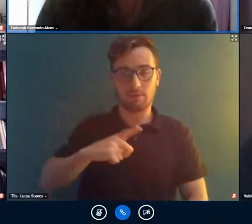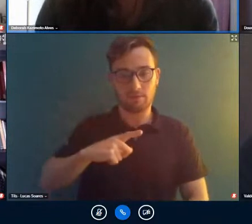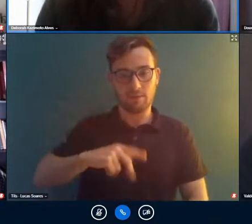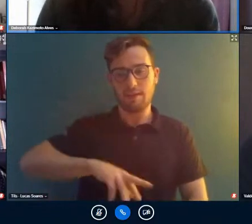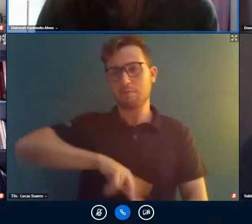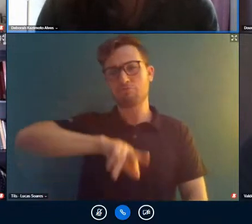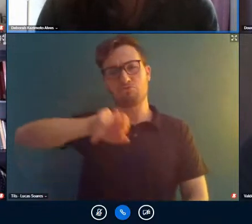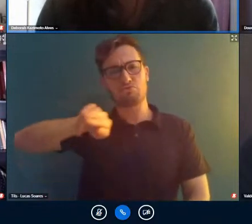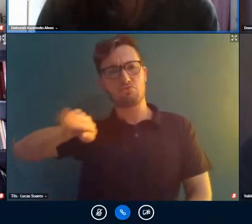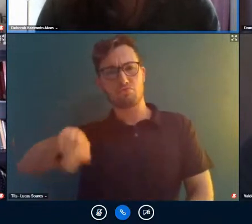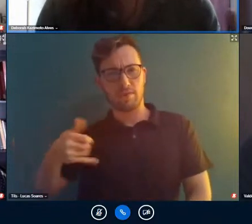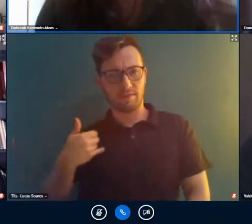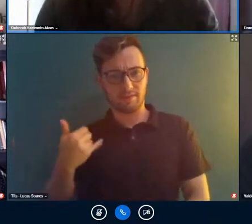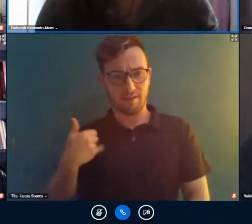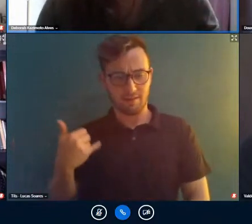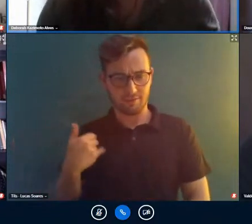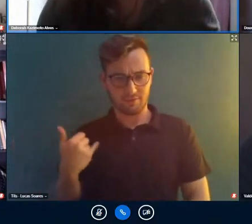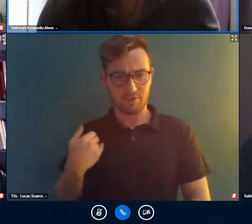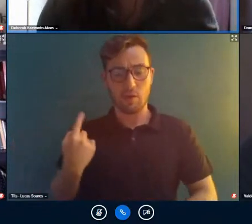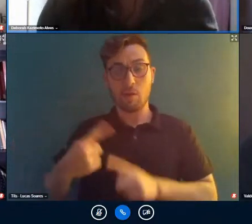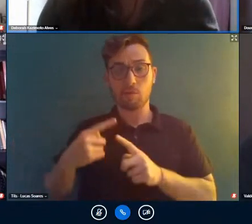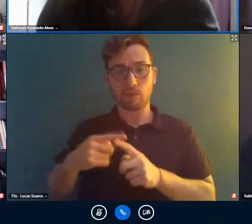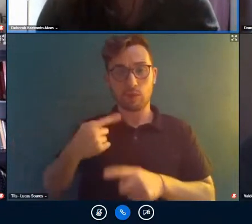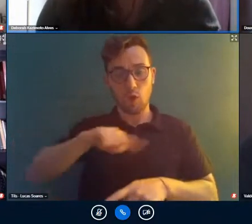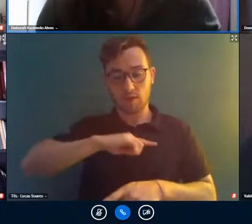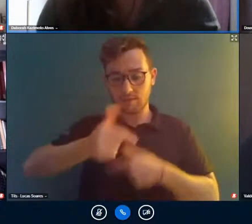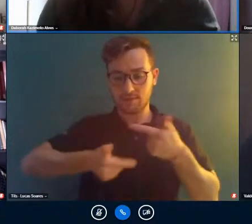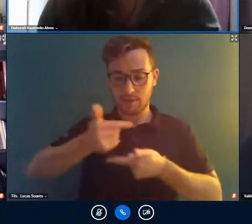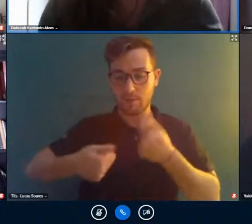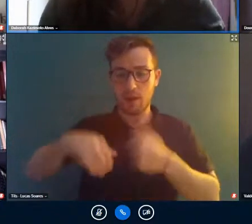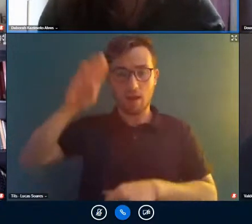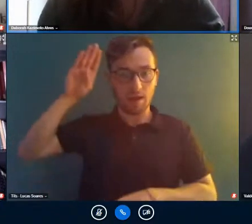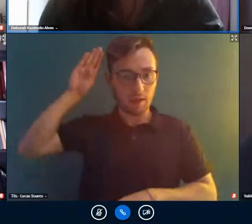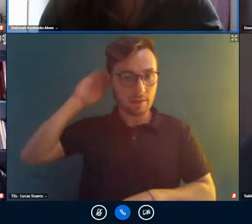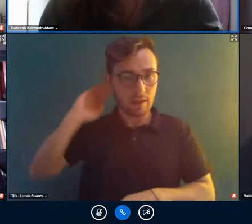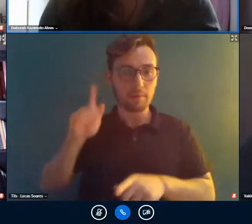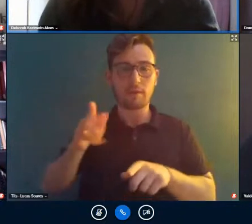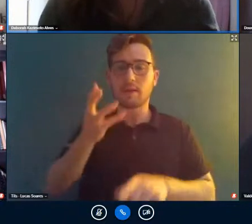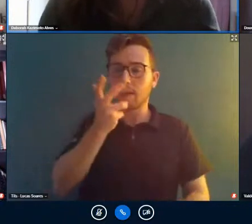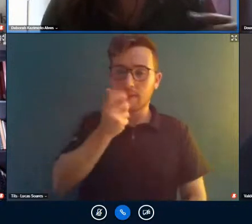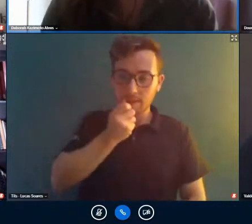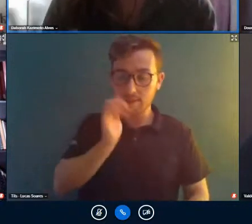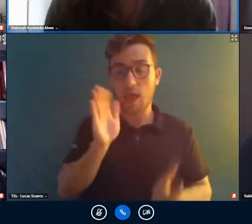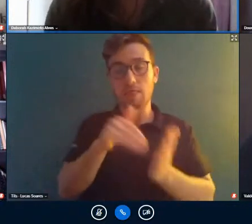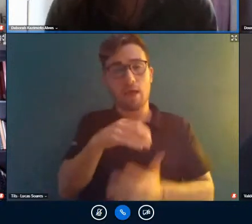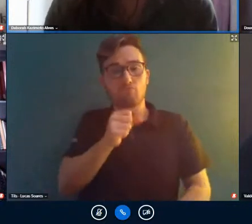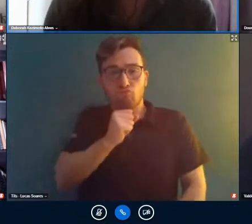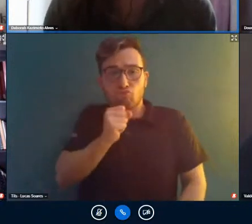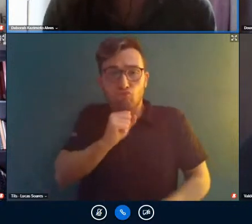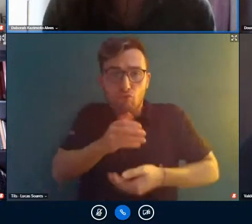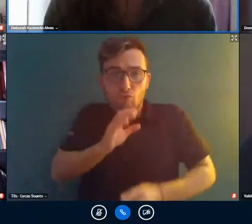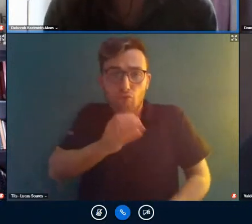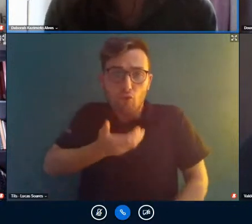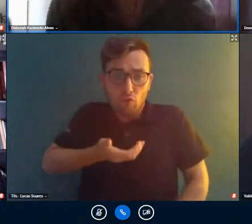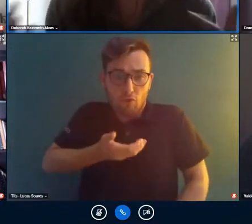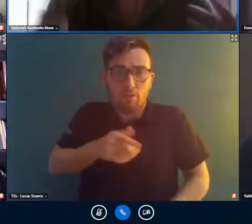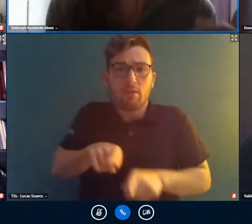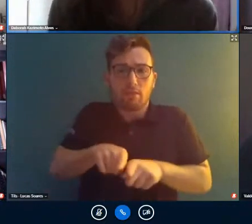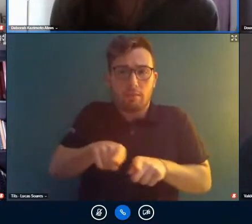faixas etárias, porque a gente trabalha também com público acadêmico, quanto crianças, até idosos, porque é um grupo muito